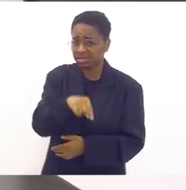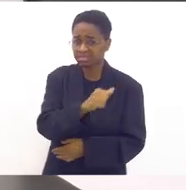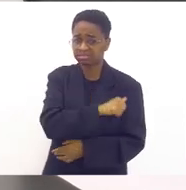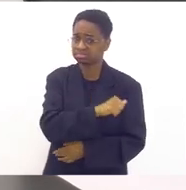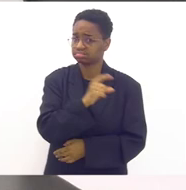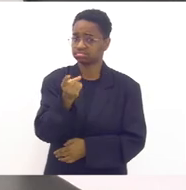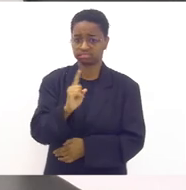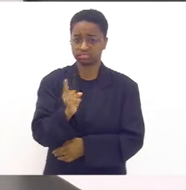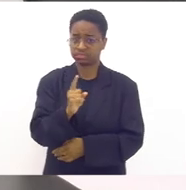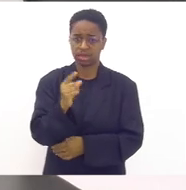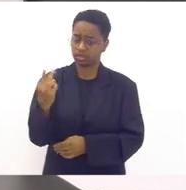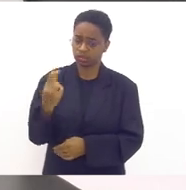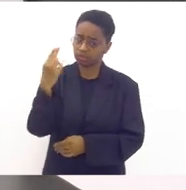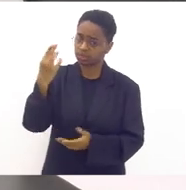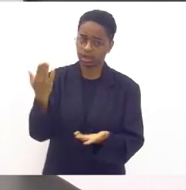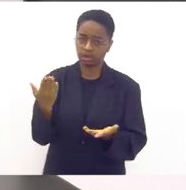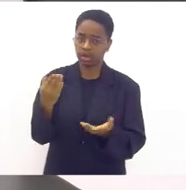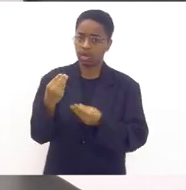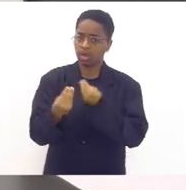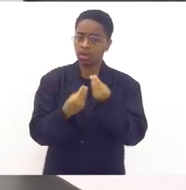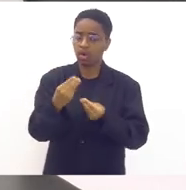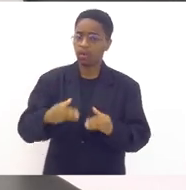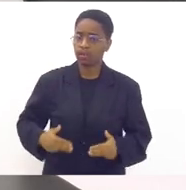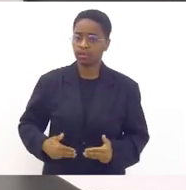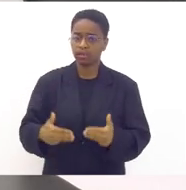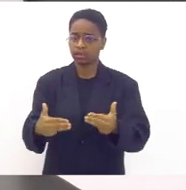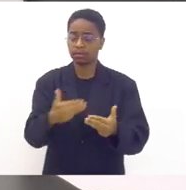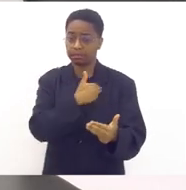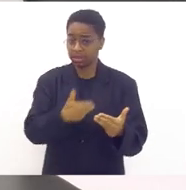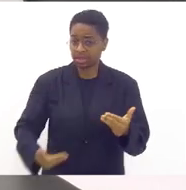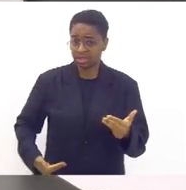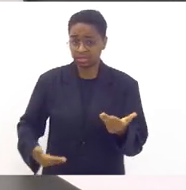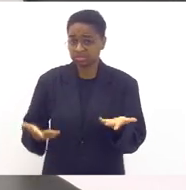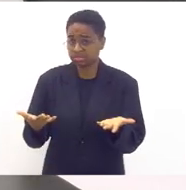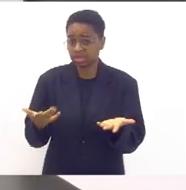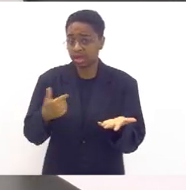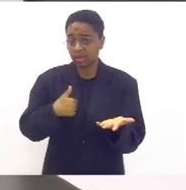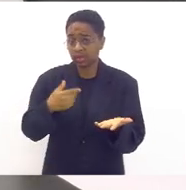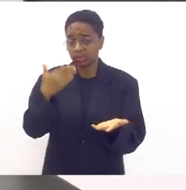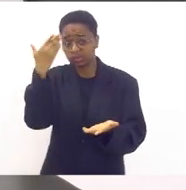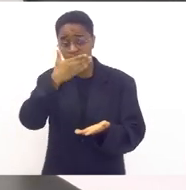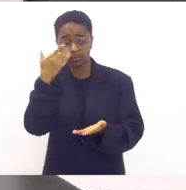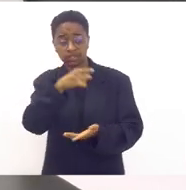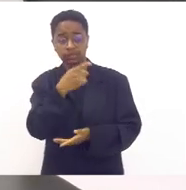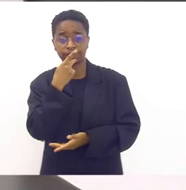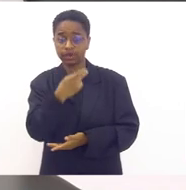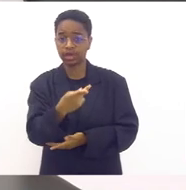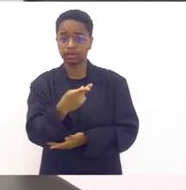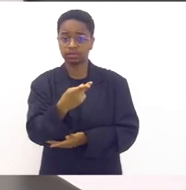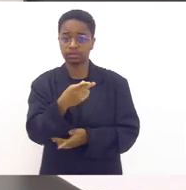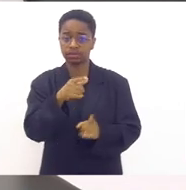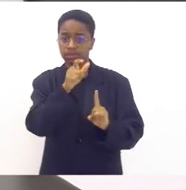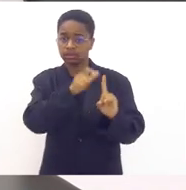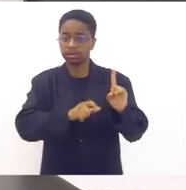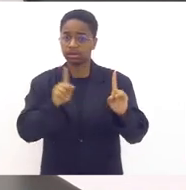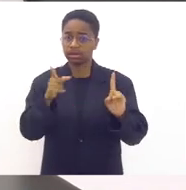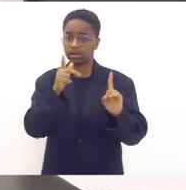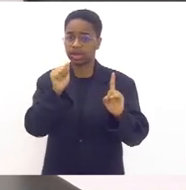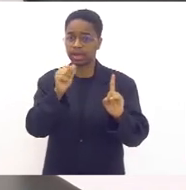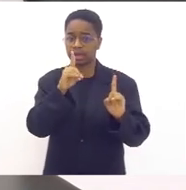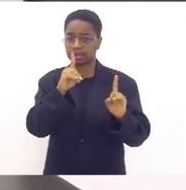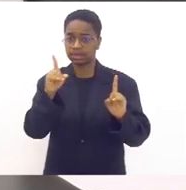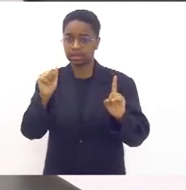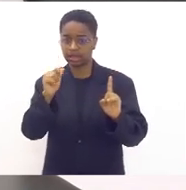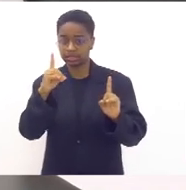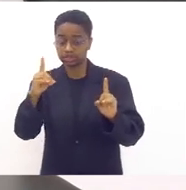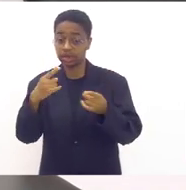o governador, não é possível que o ministro Haddad... E eu não vejo isso na boca do ministro Haddad. Né? É uma